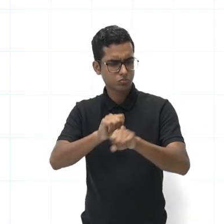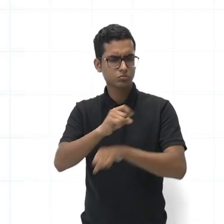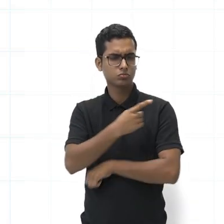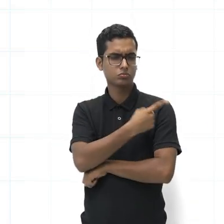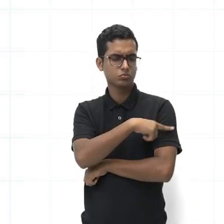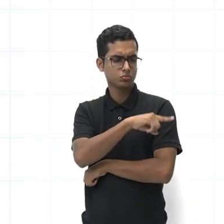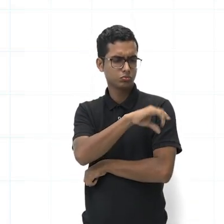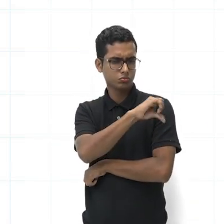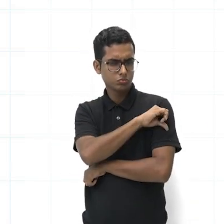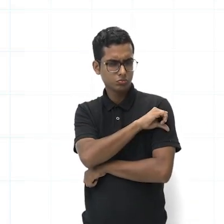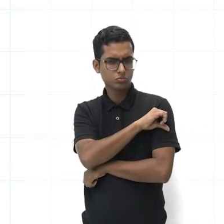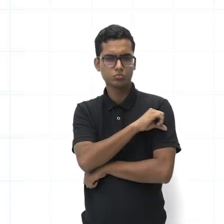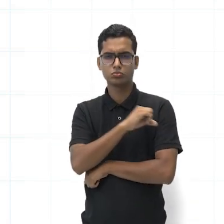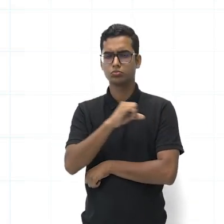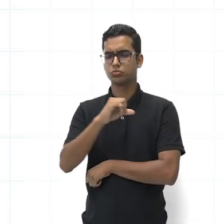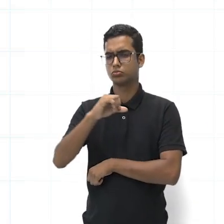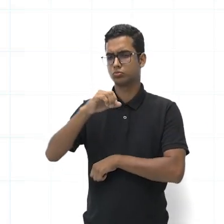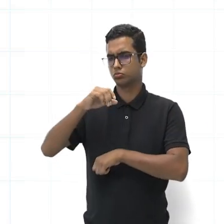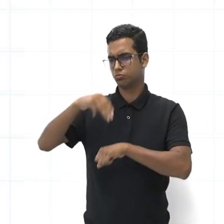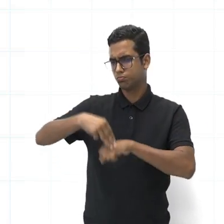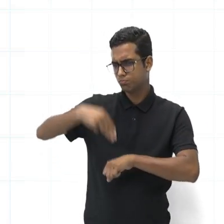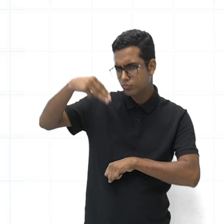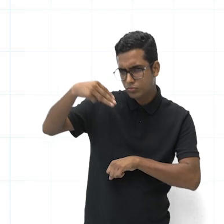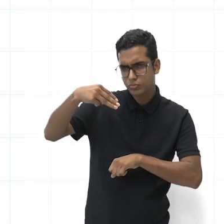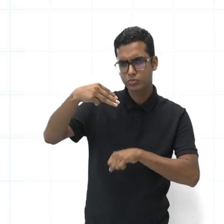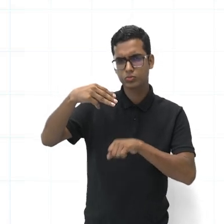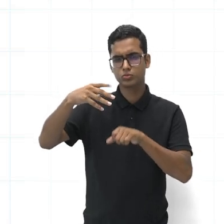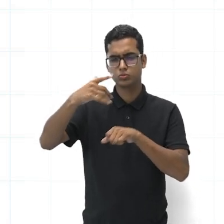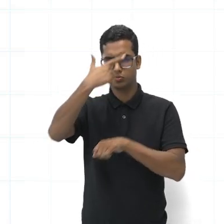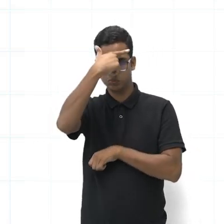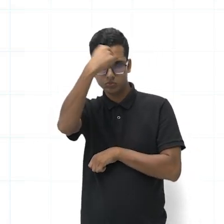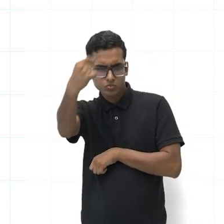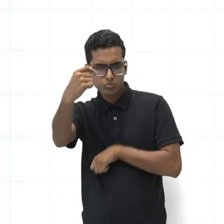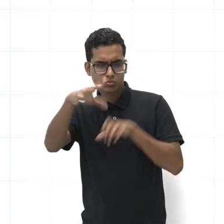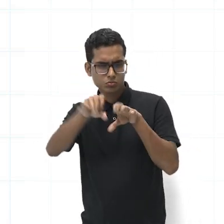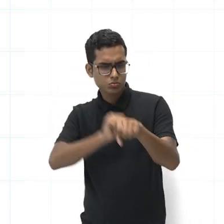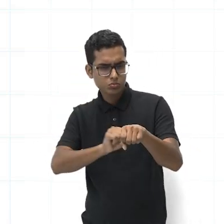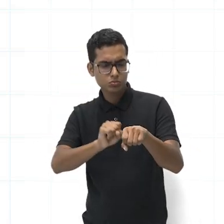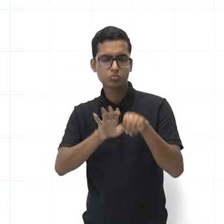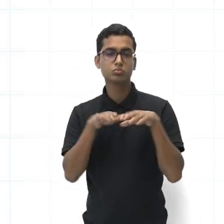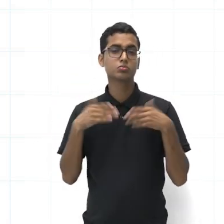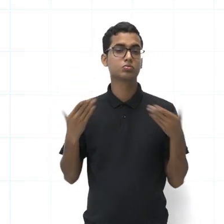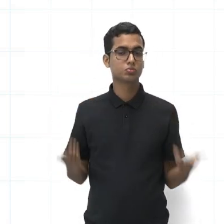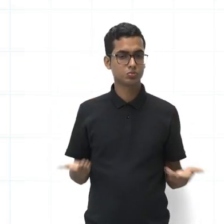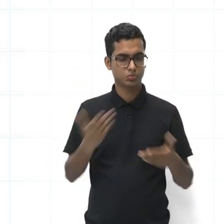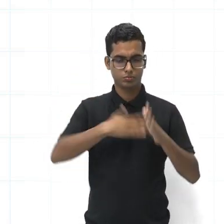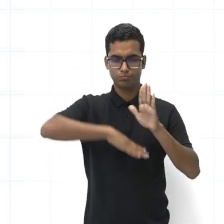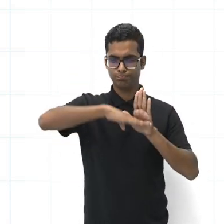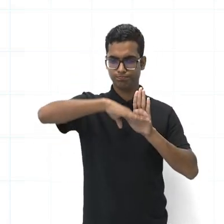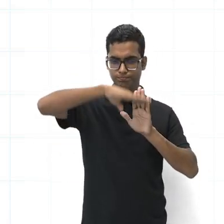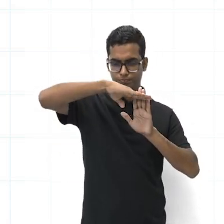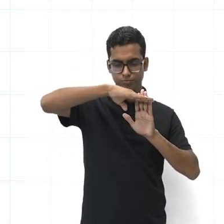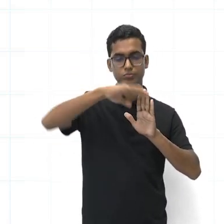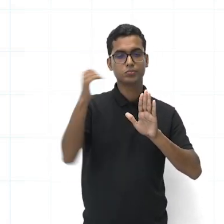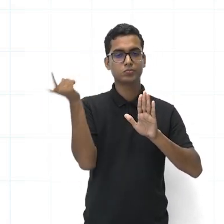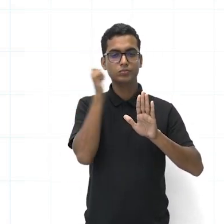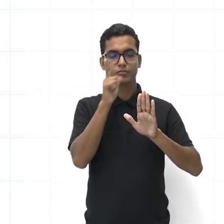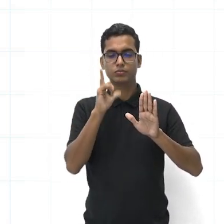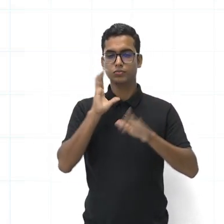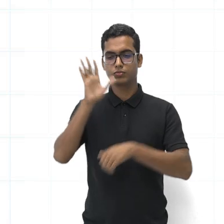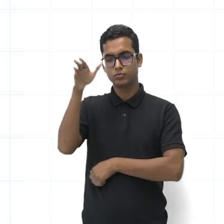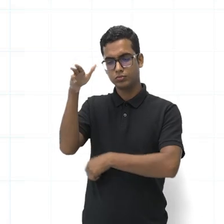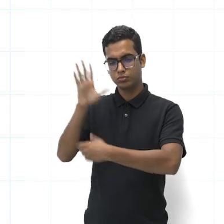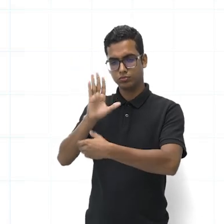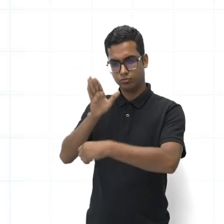fundamental, graduação, pós-graduação, mestrado, doutorado, enfim. Quais são os seus graus, né? Obtidos aí na escola